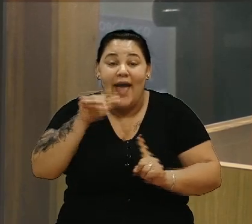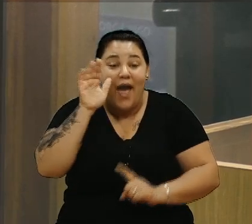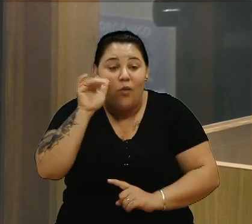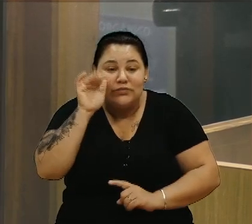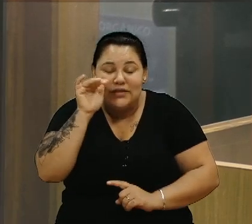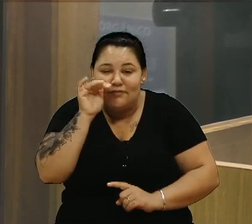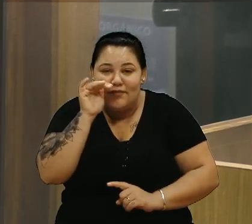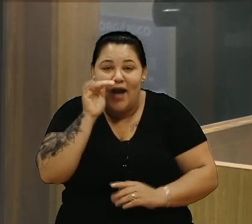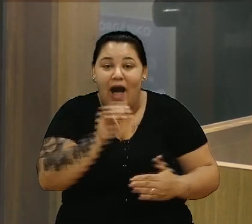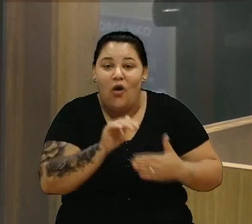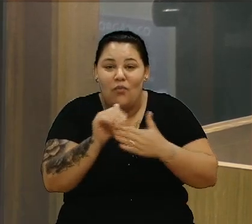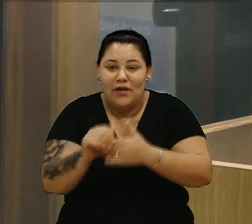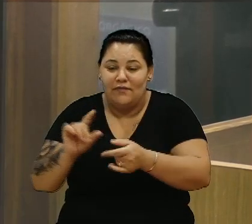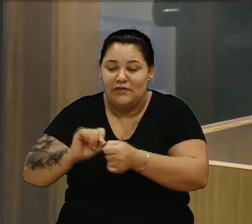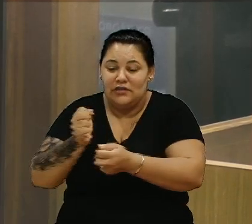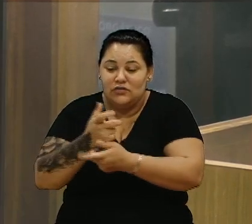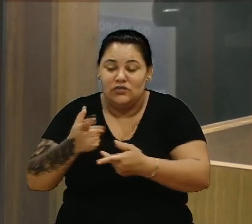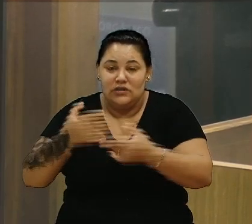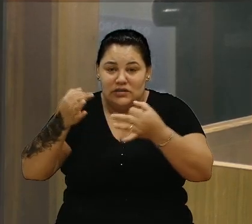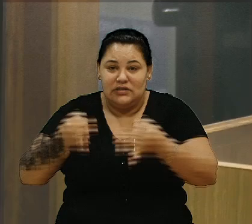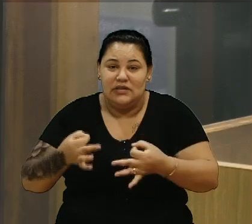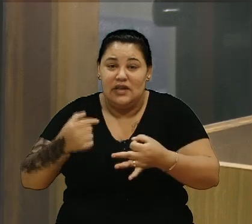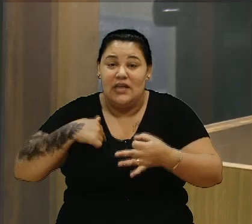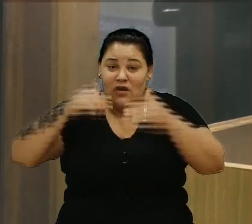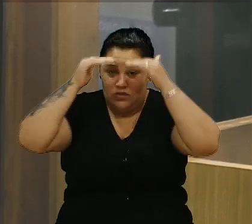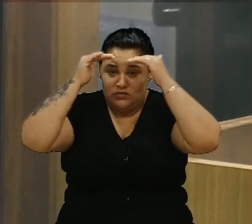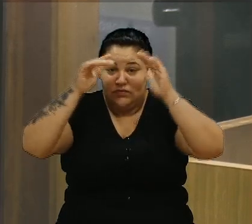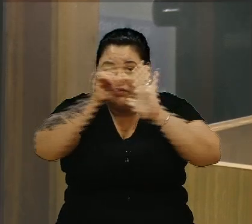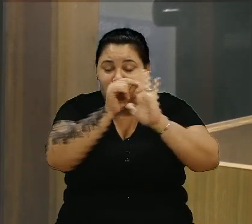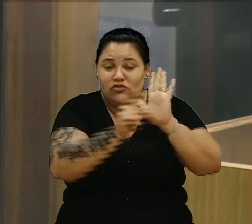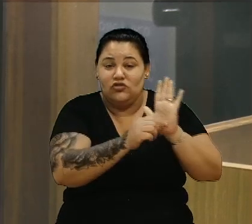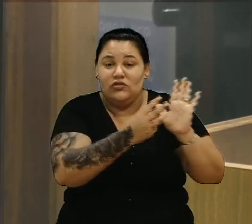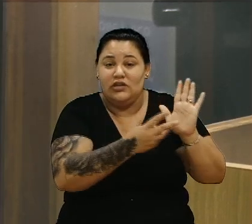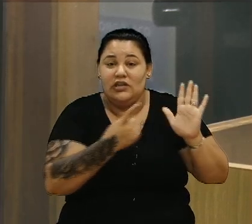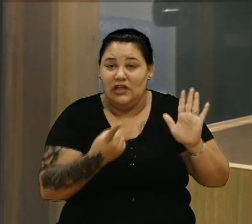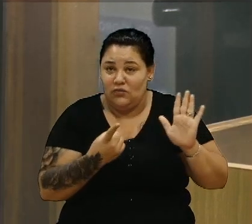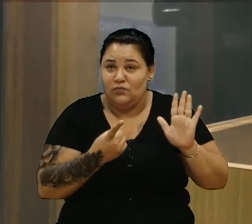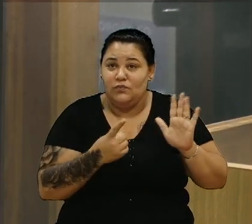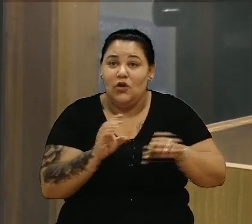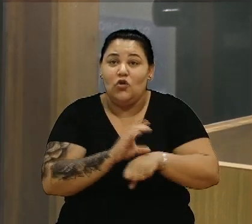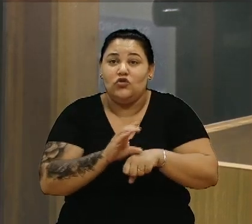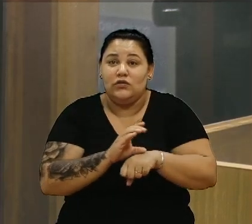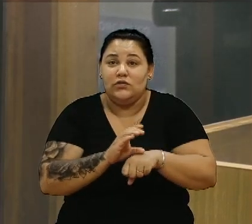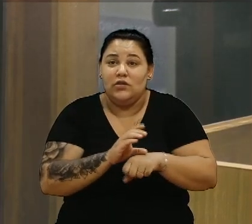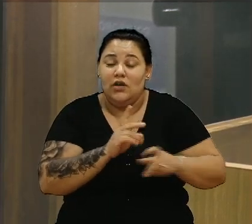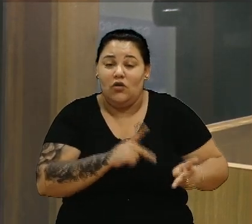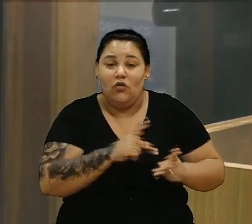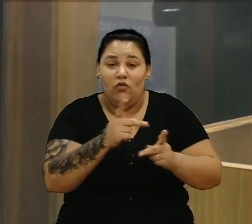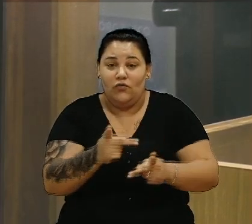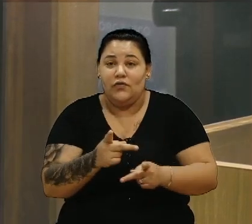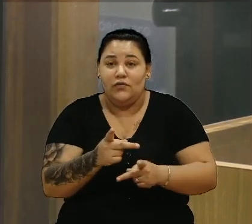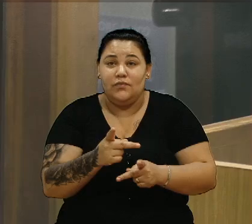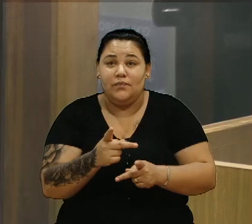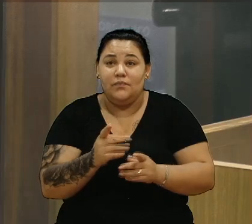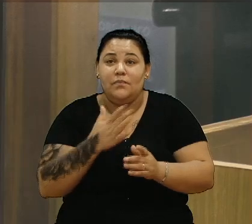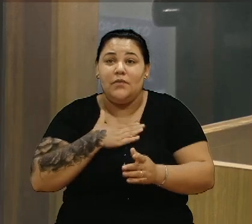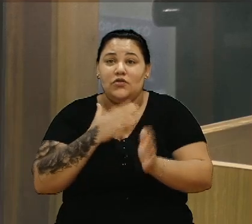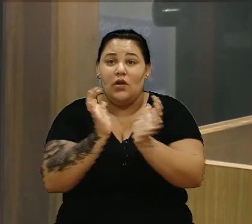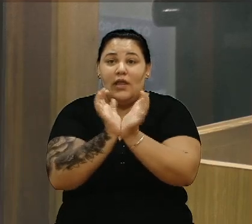cumprindo com a minha prerrogativa, segundo o artigo 31 da Constituição e a Lei Orgânica. Convido aos meus colegas a refletir.